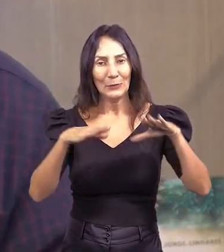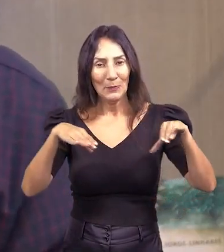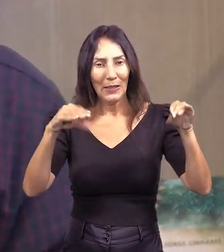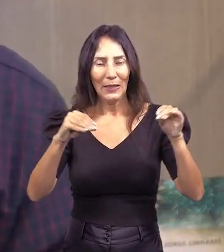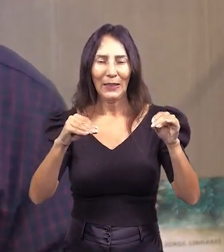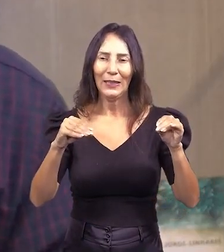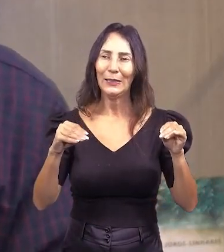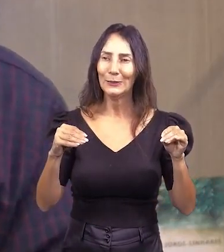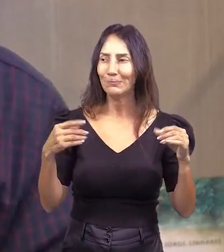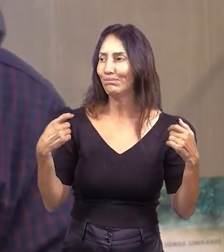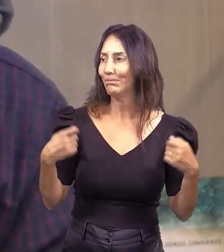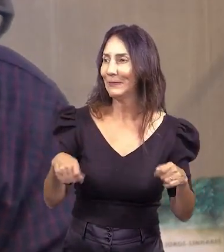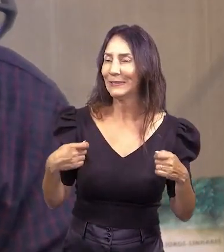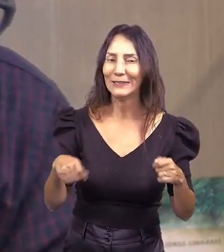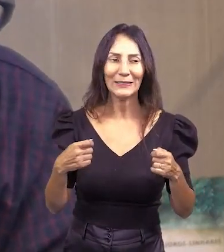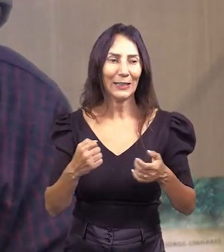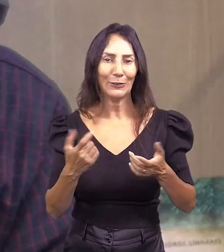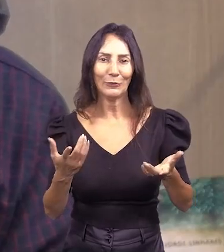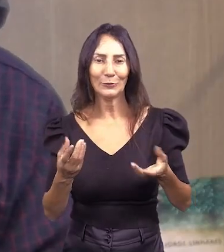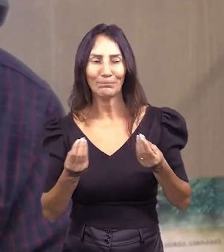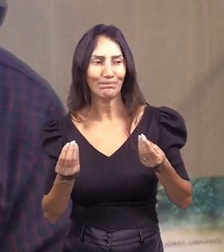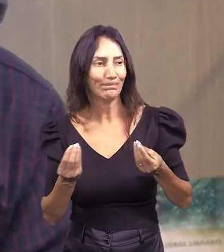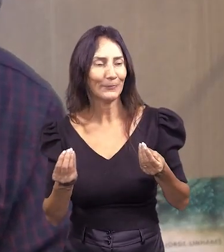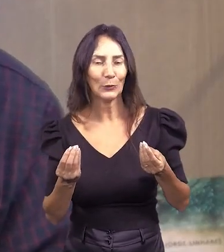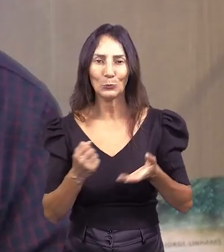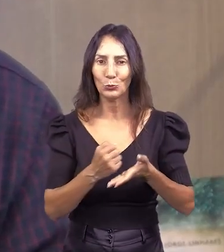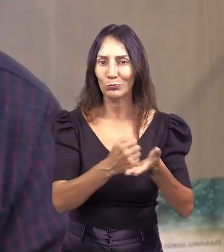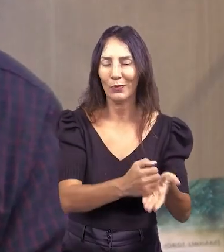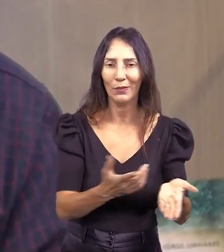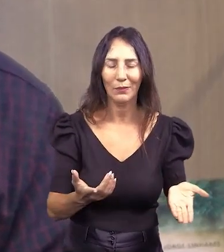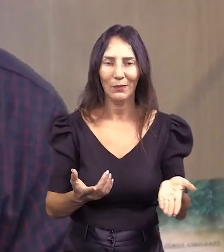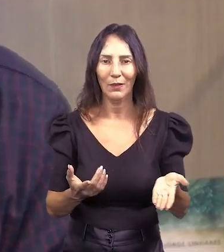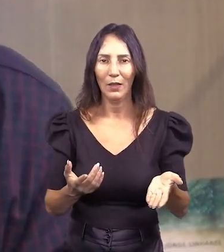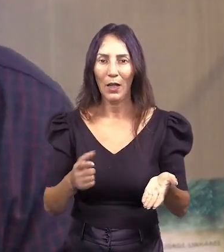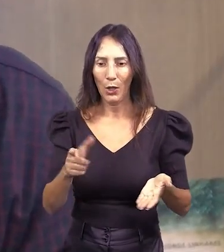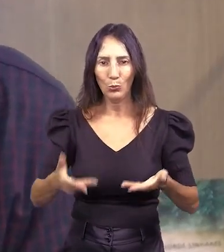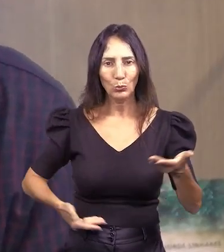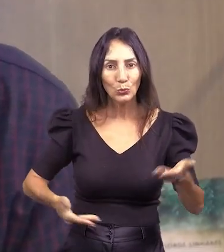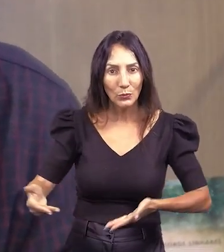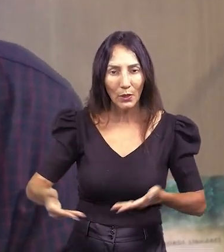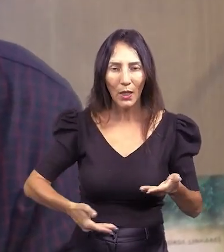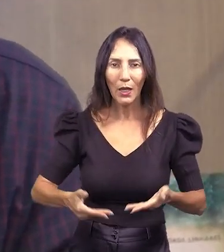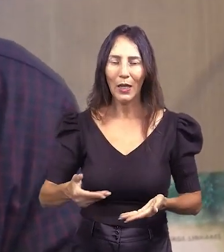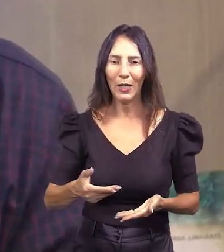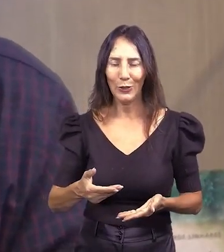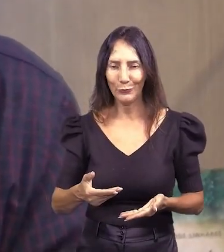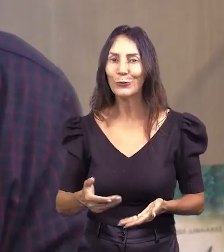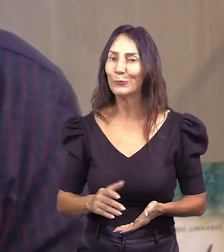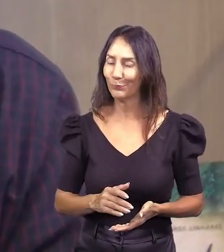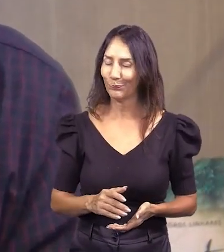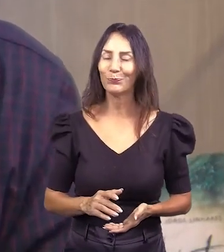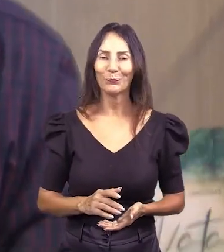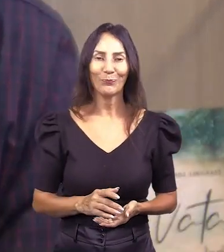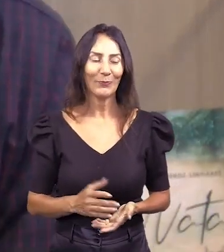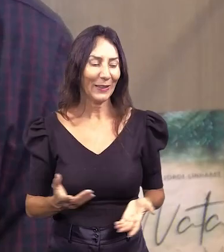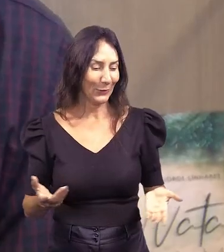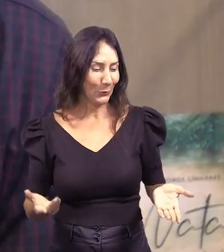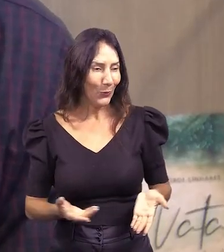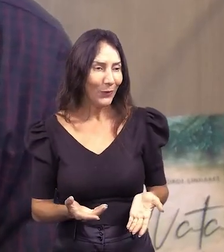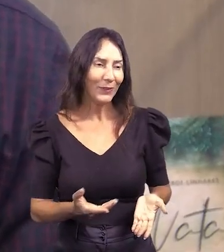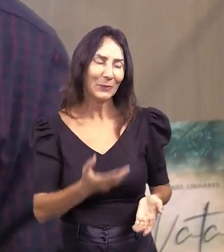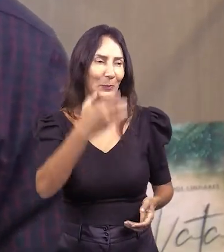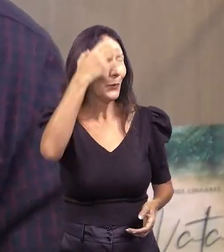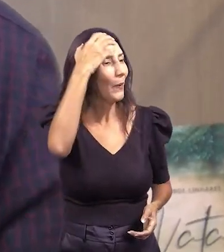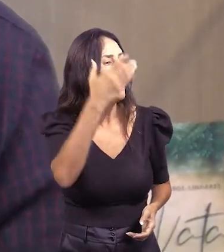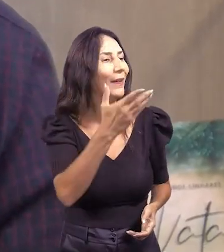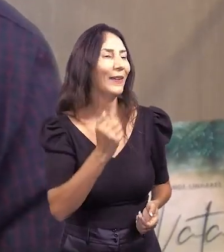lá no palácio. Alguém que pudesse. Então os servos de Saul lhe disseram: eis que agora um espírito maligno enviado de Deus